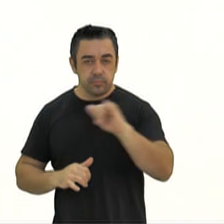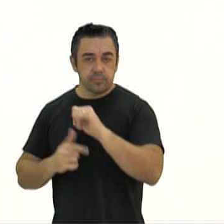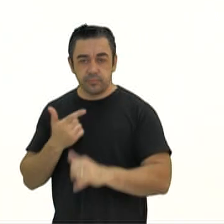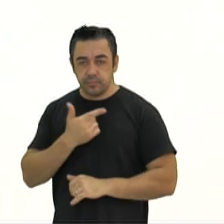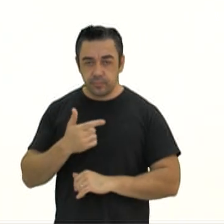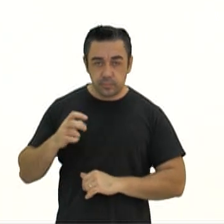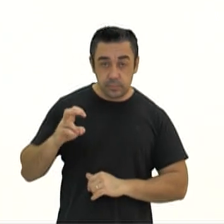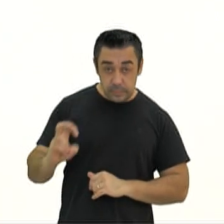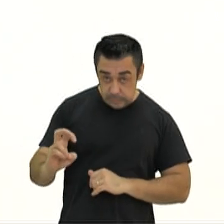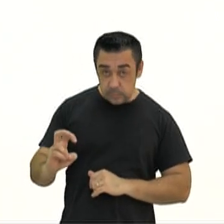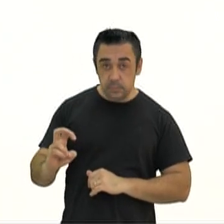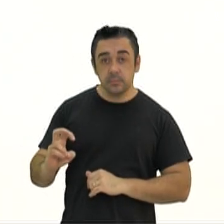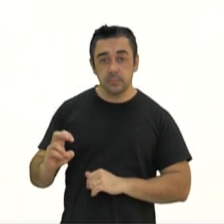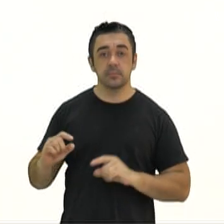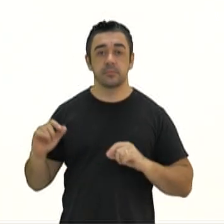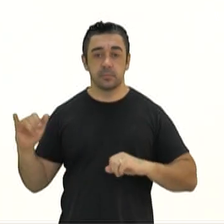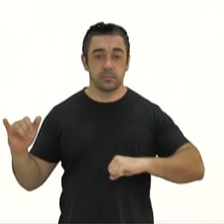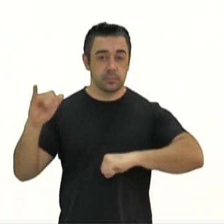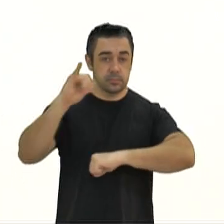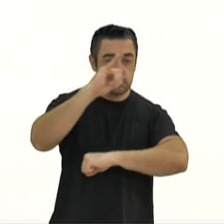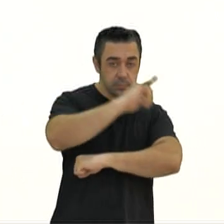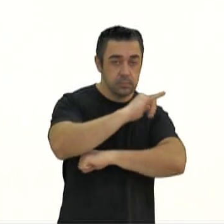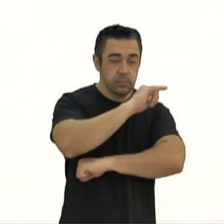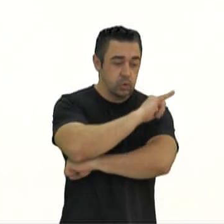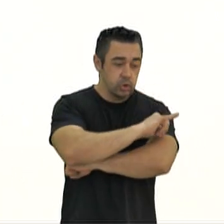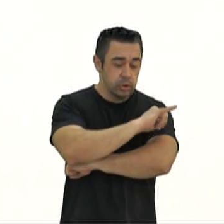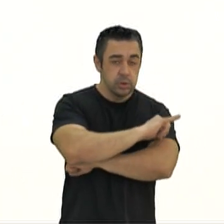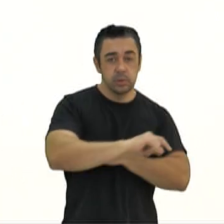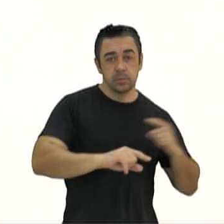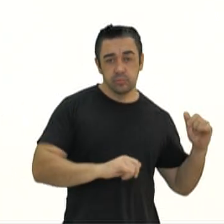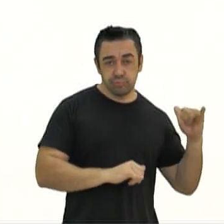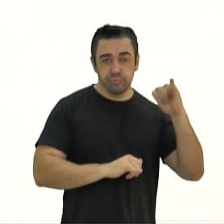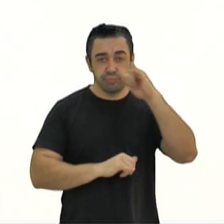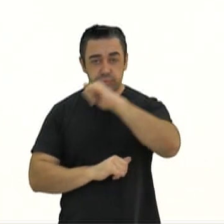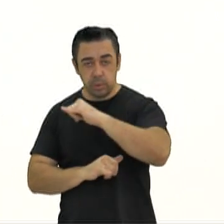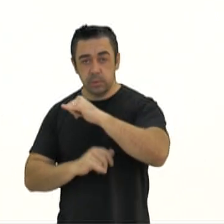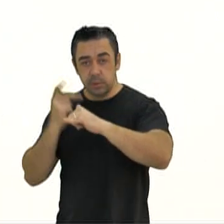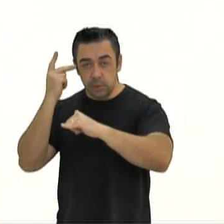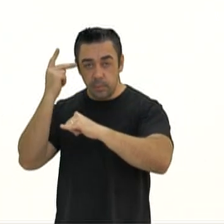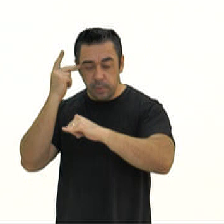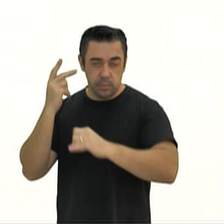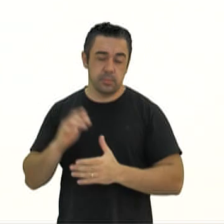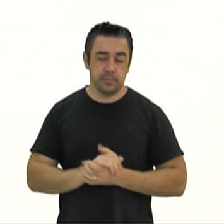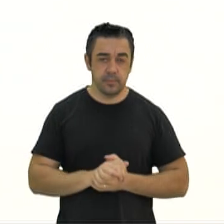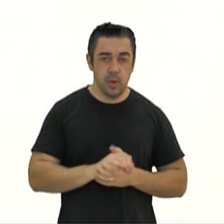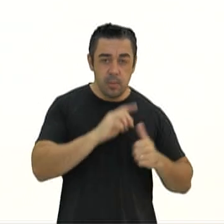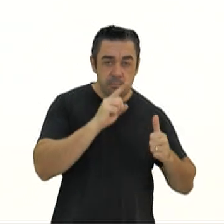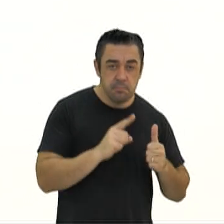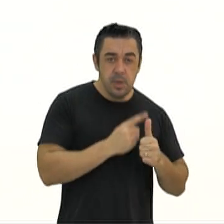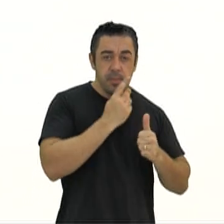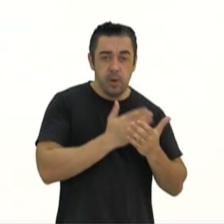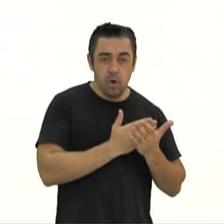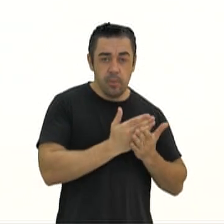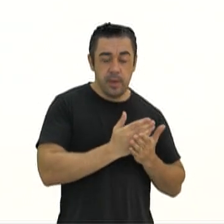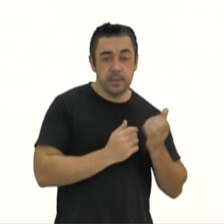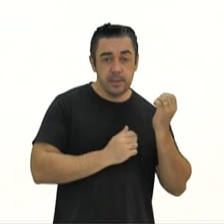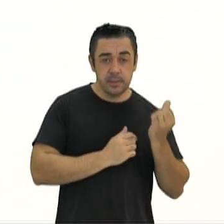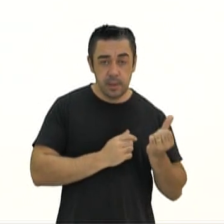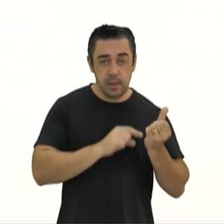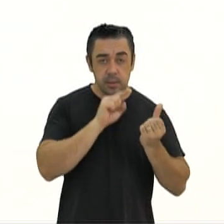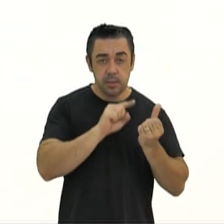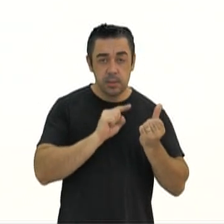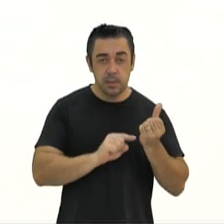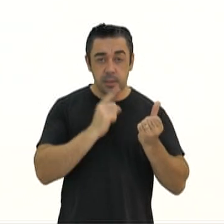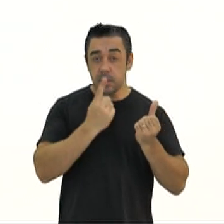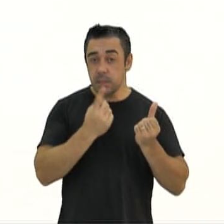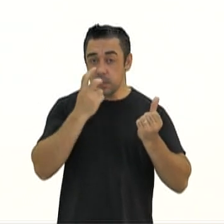Dumont, no Rio de Janeiro, ao aeroporto de Congonhas, em São Paulo. O primeiro voo parte às 6 horas e 15